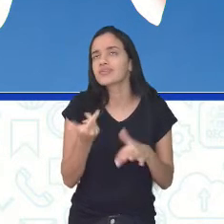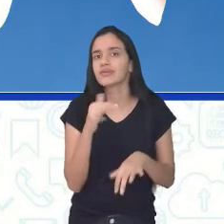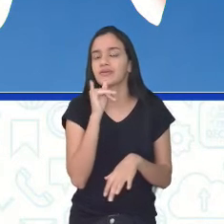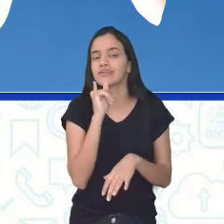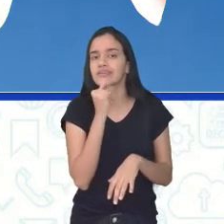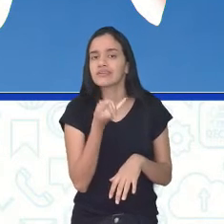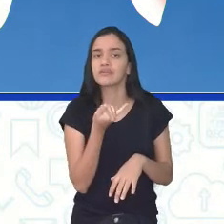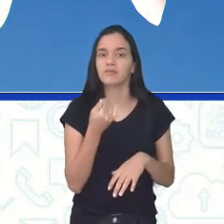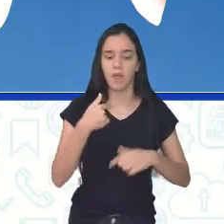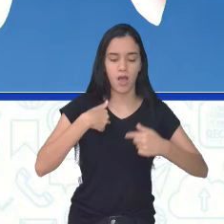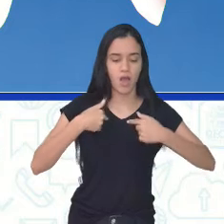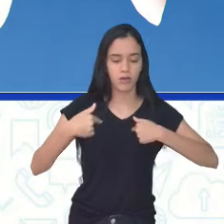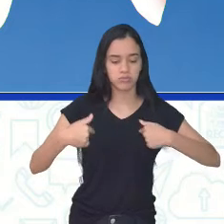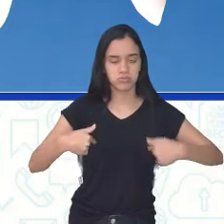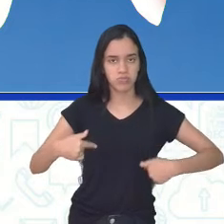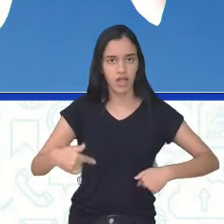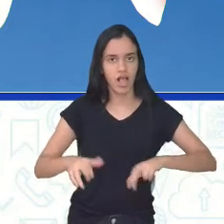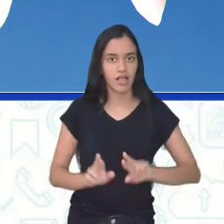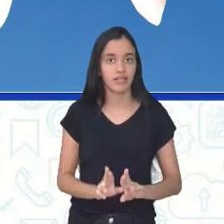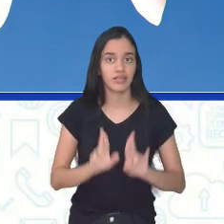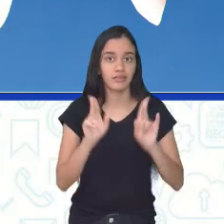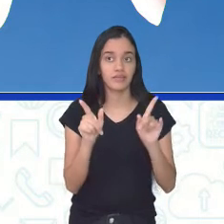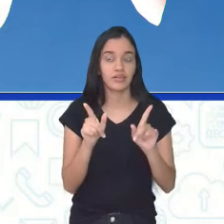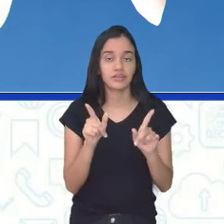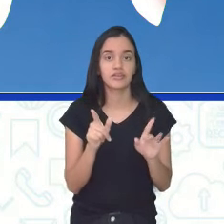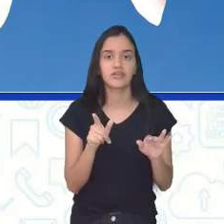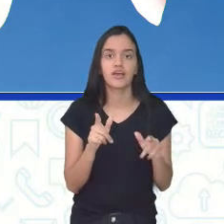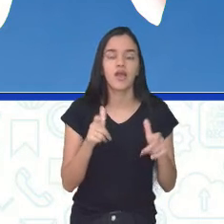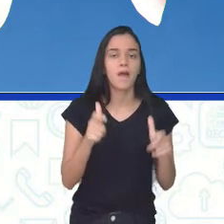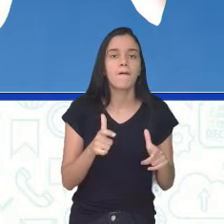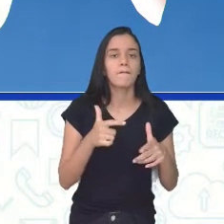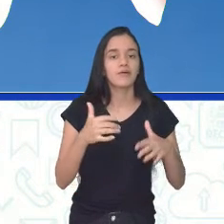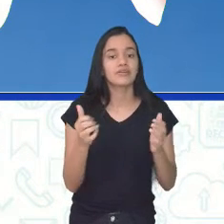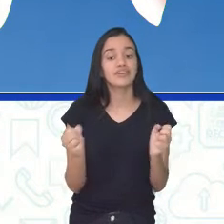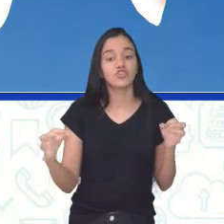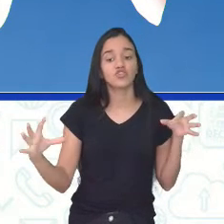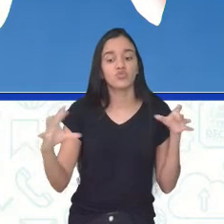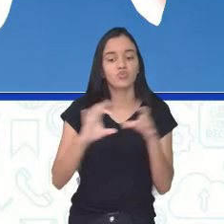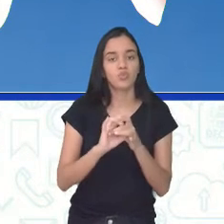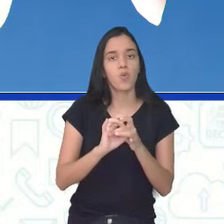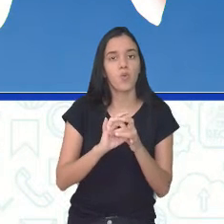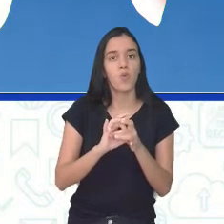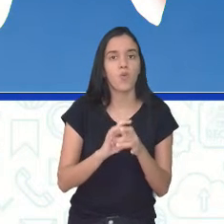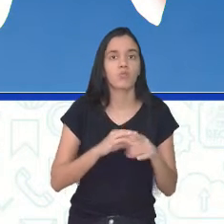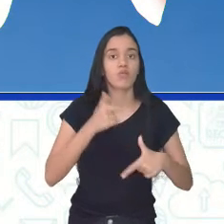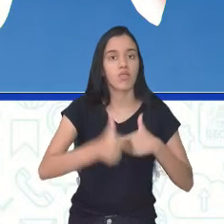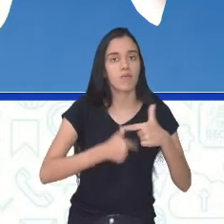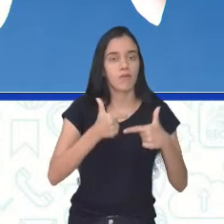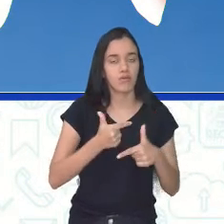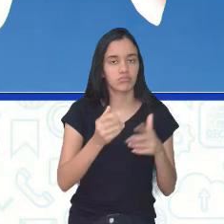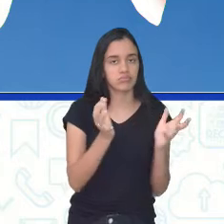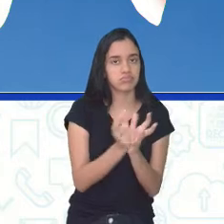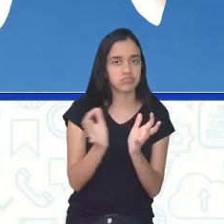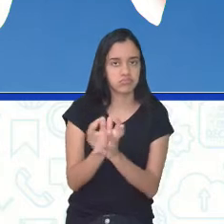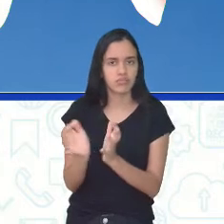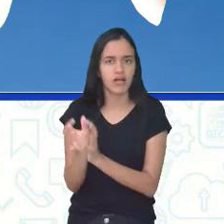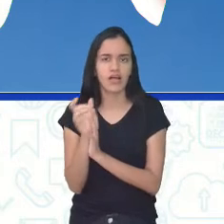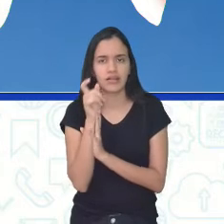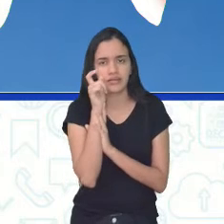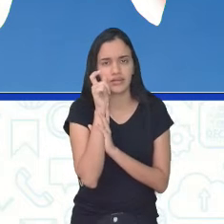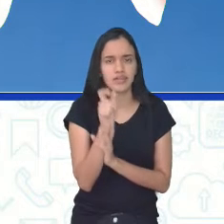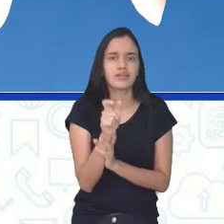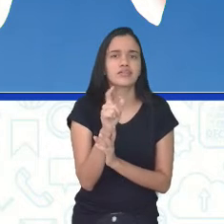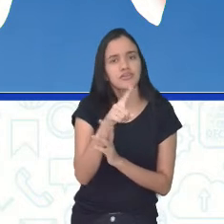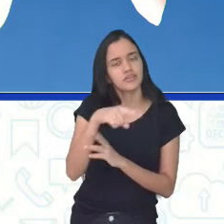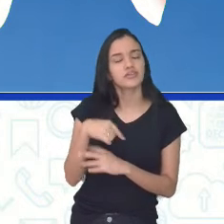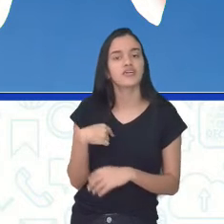aí a órgãos, né? Os diferentes órgãos podem atuar em conjunto, desempenhando funções específicas. É interessante aqui que a